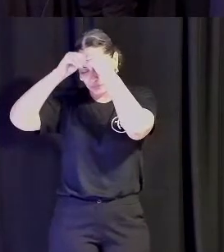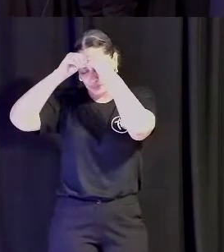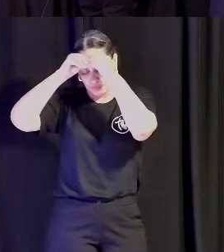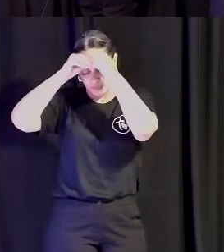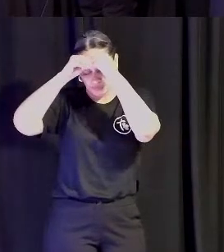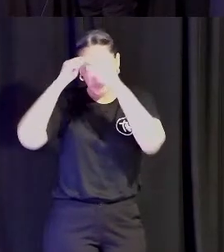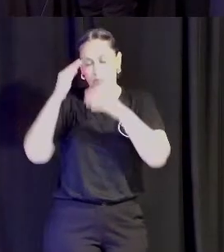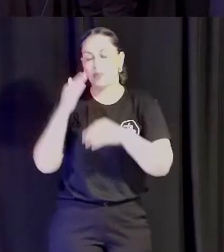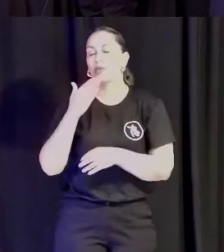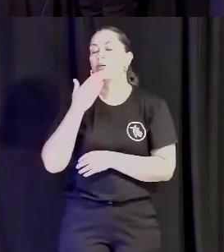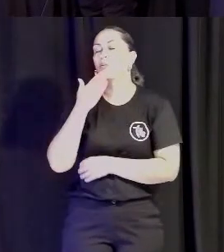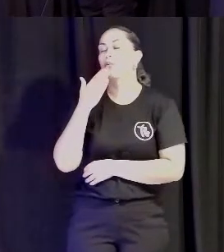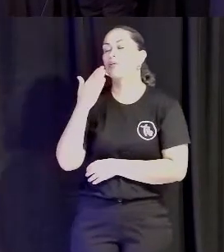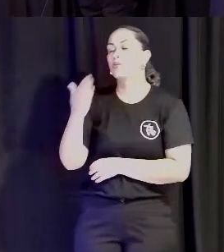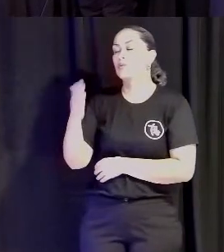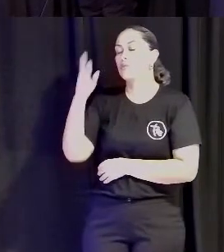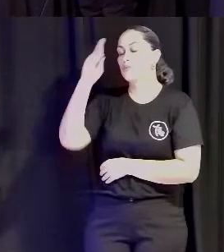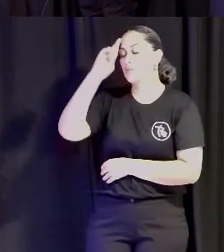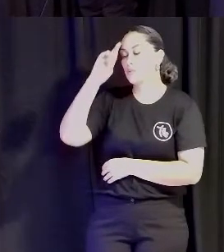Te pedimos, Senhor,